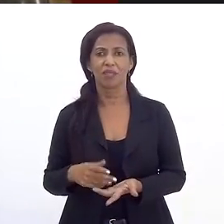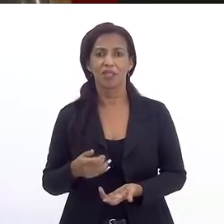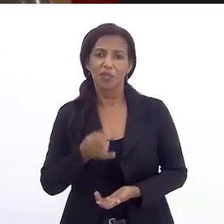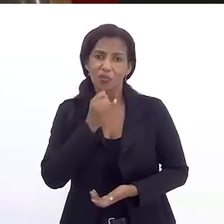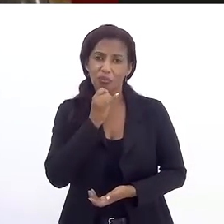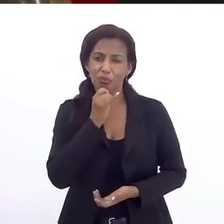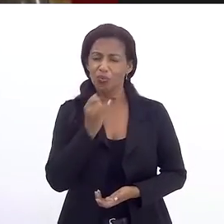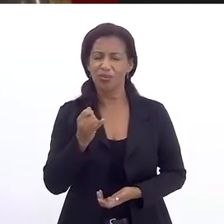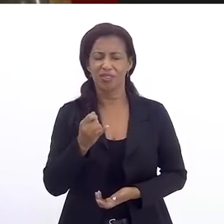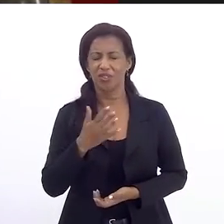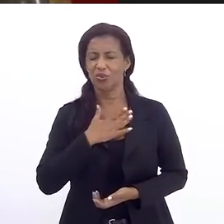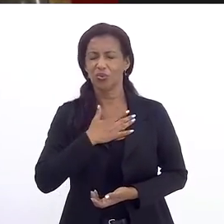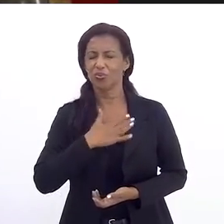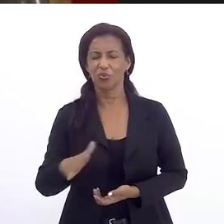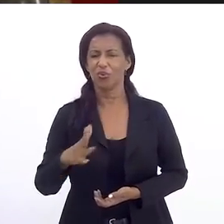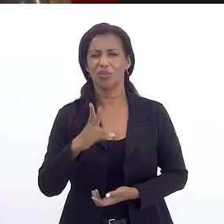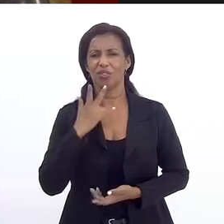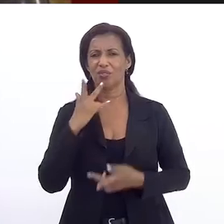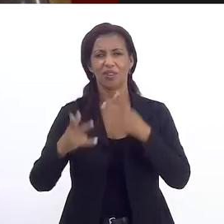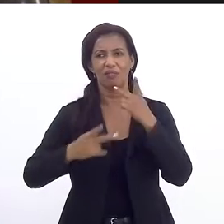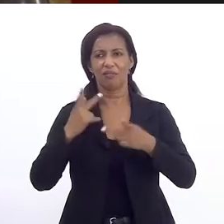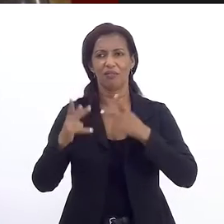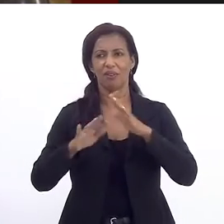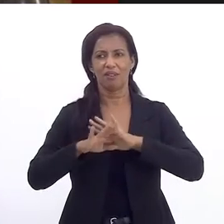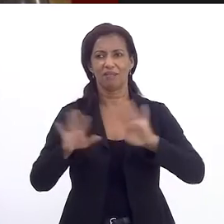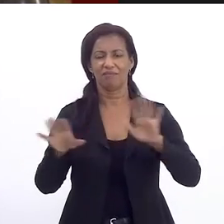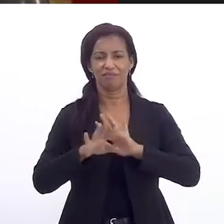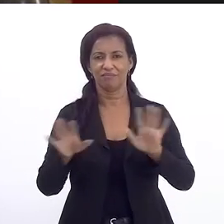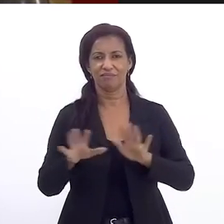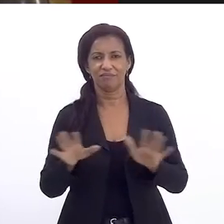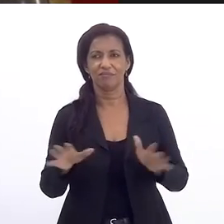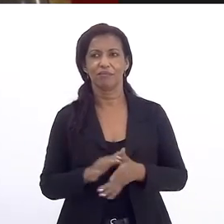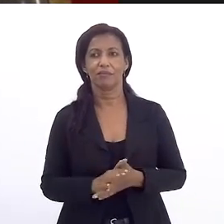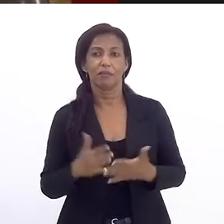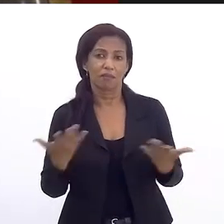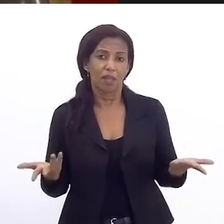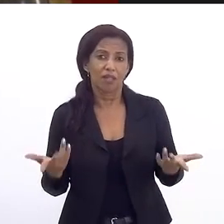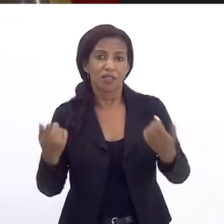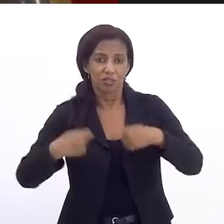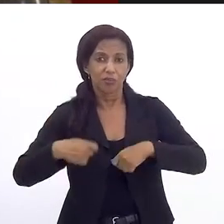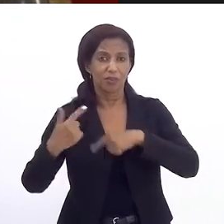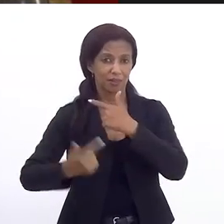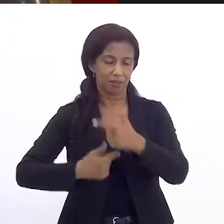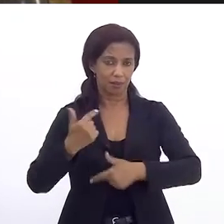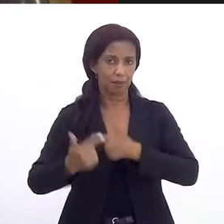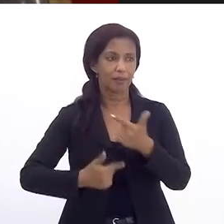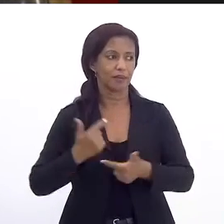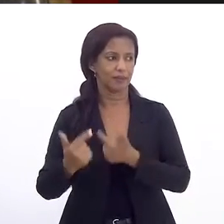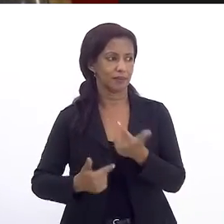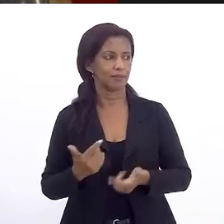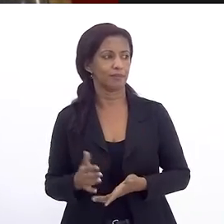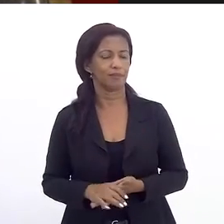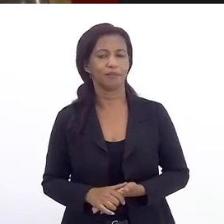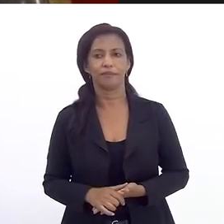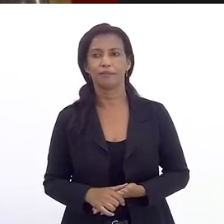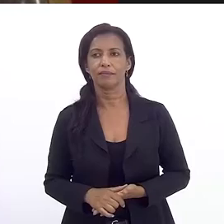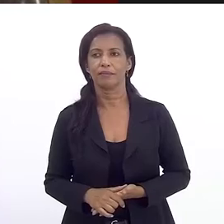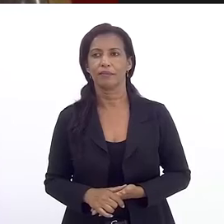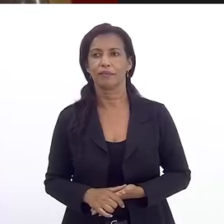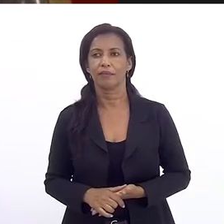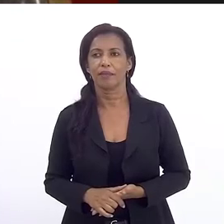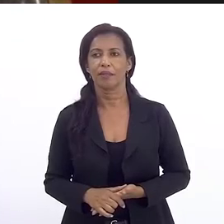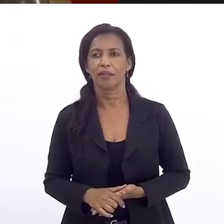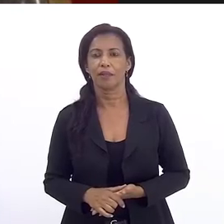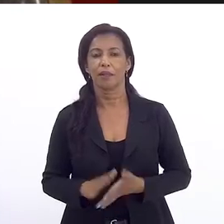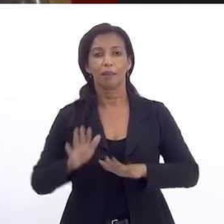trabalhando para que não aconteça mais esses crimes contra as mulheres dessa forma tão, tão